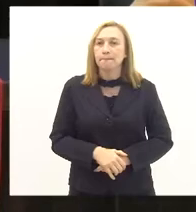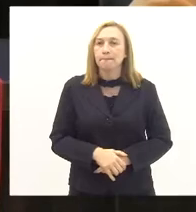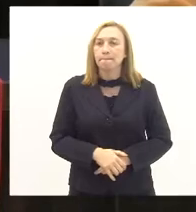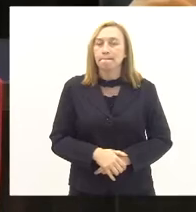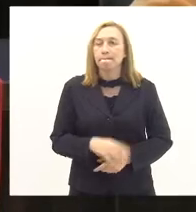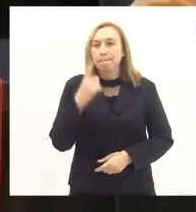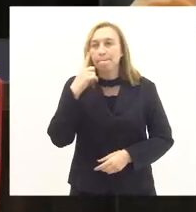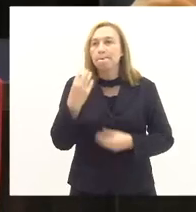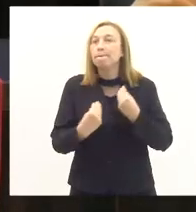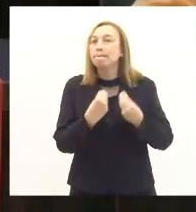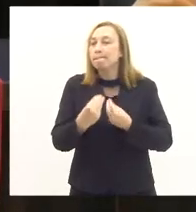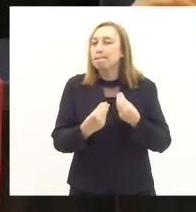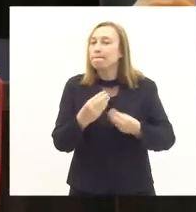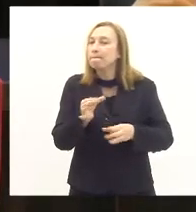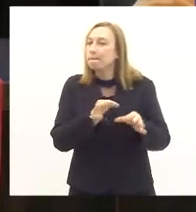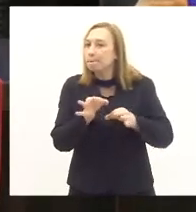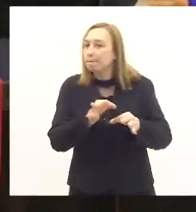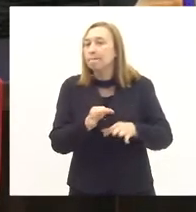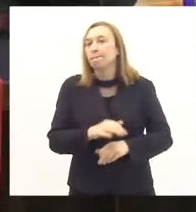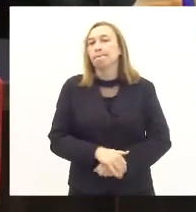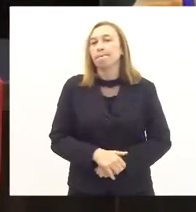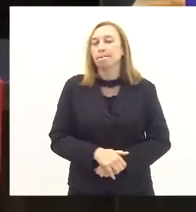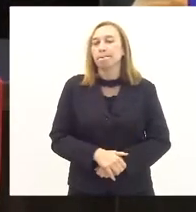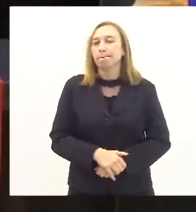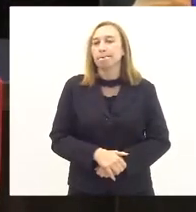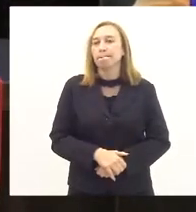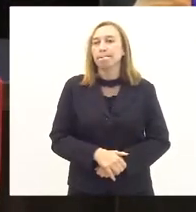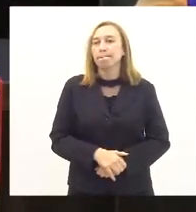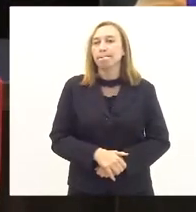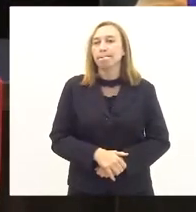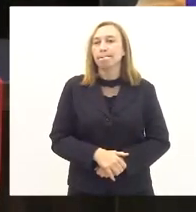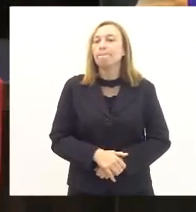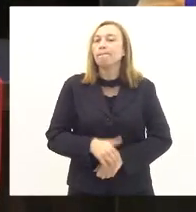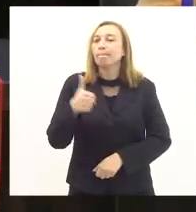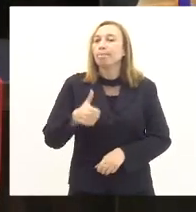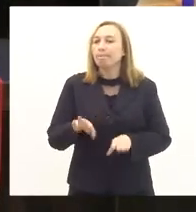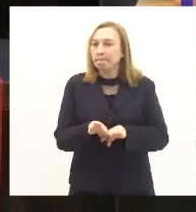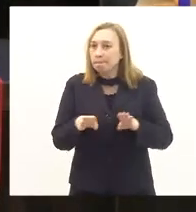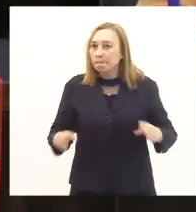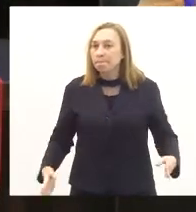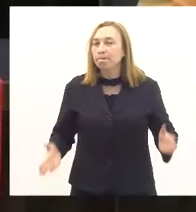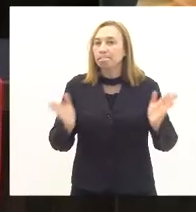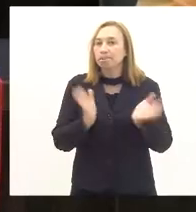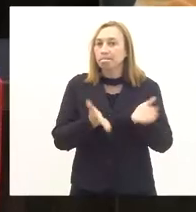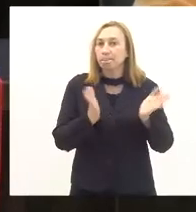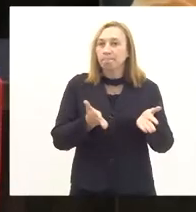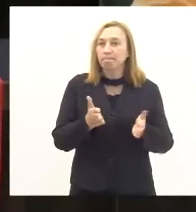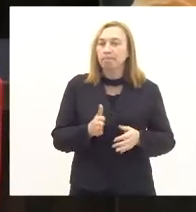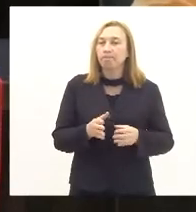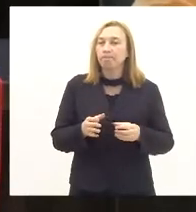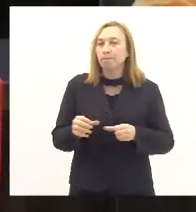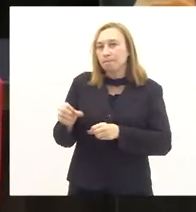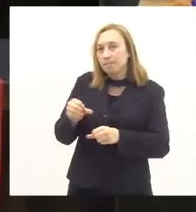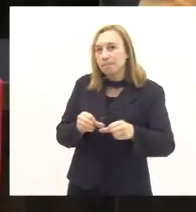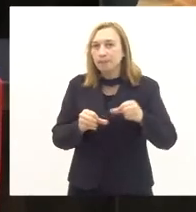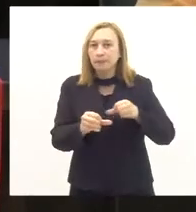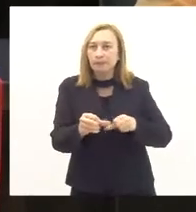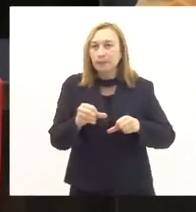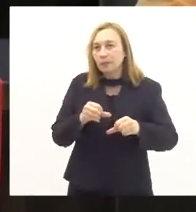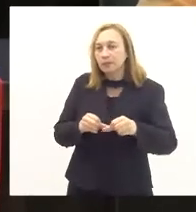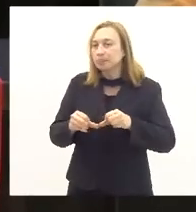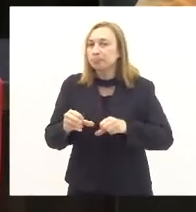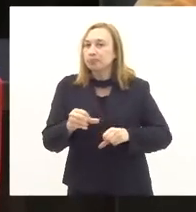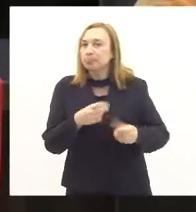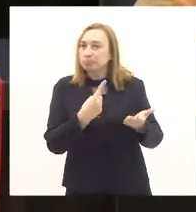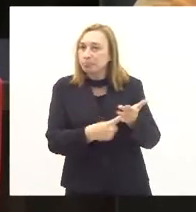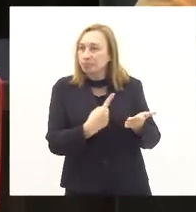vamos ver como é que está o programa, né? Nessa primeira mesa, a gente vai alternar, foi essa